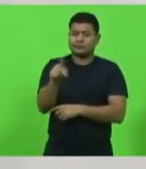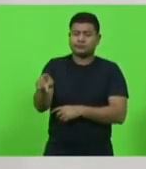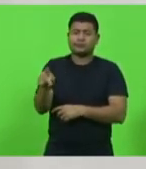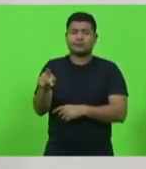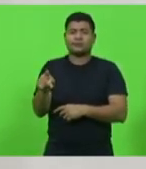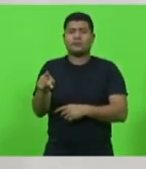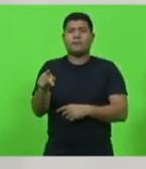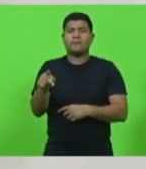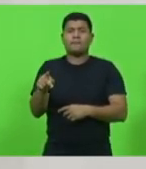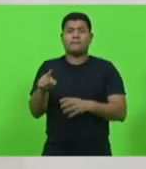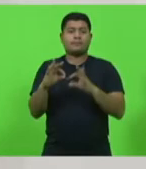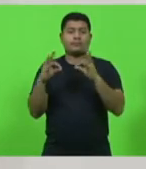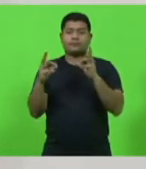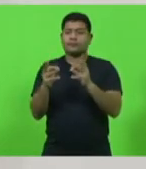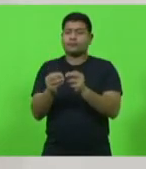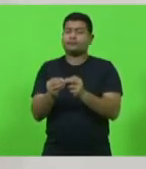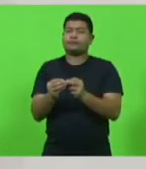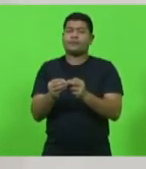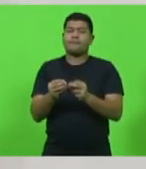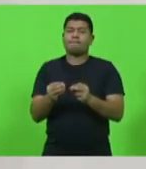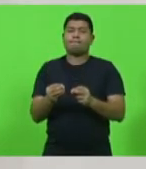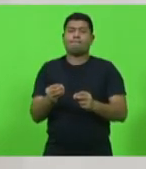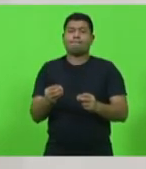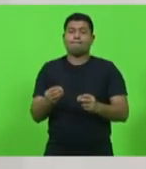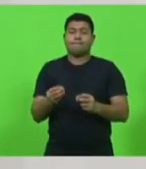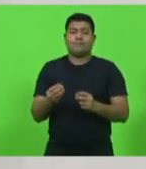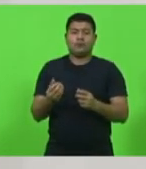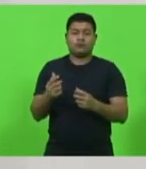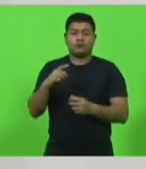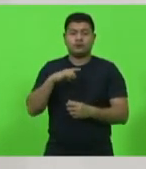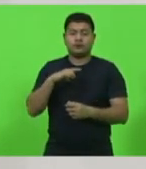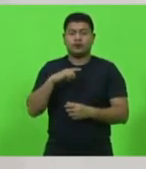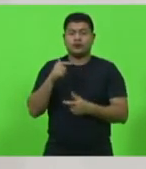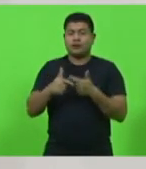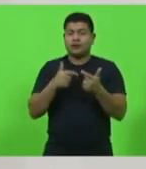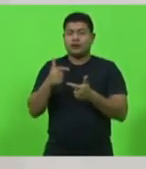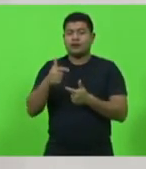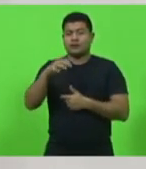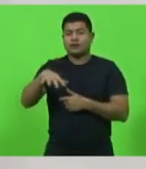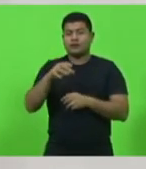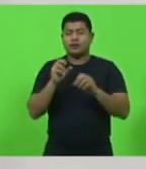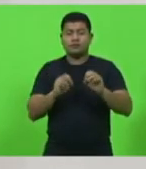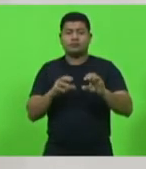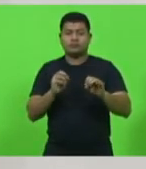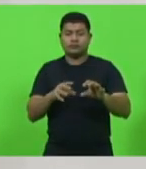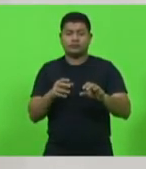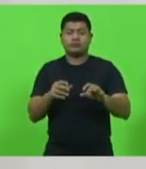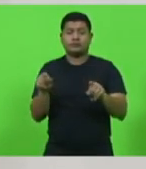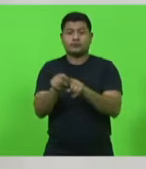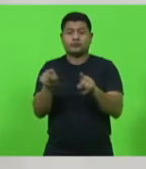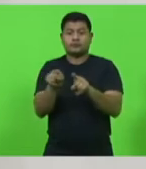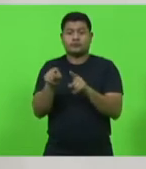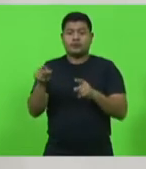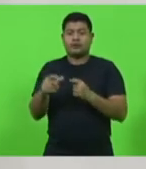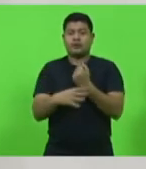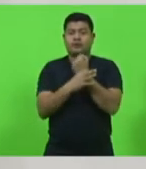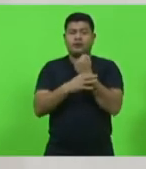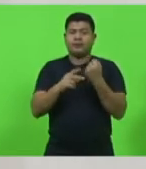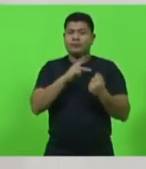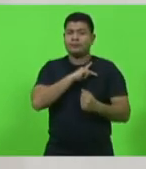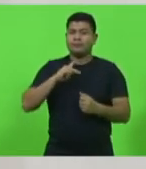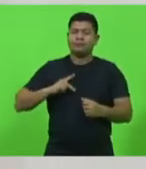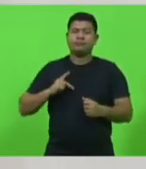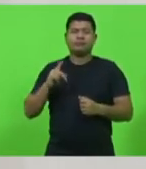que lidam com a educação, a segurança pública, que é referência e um dos motivos de